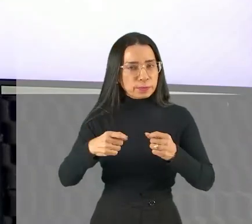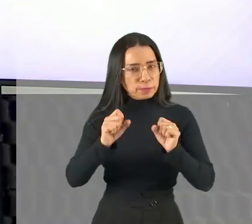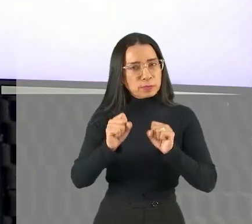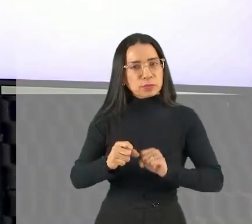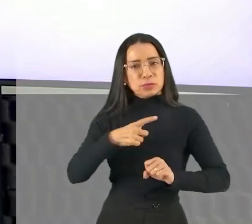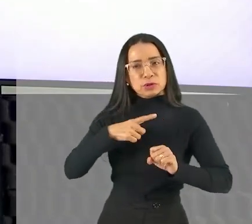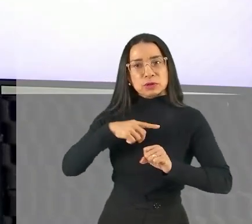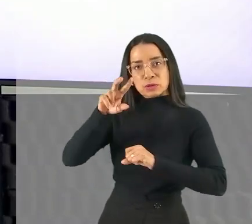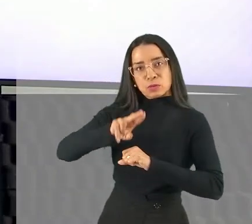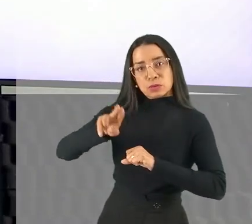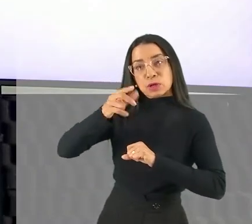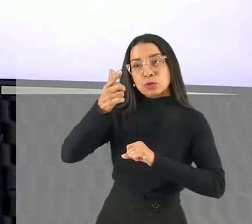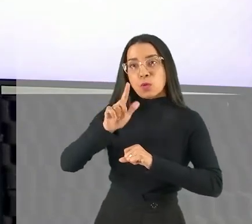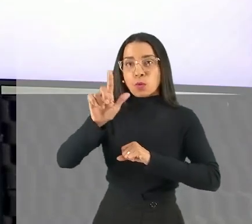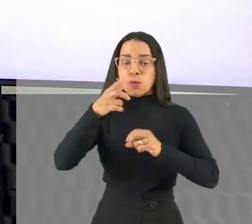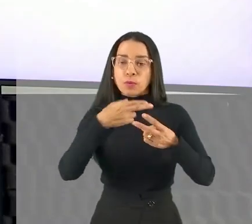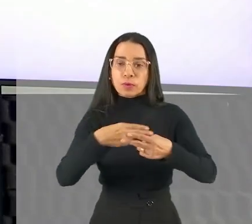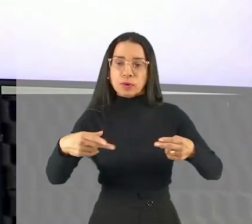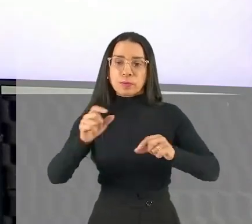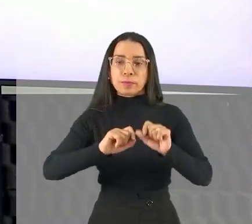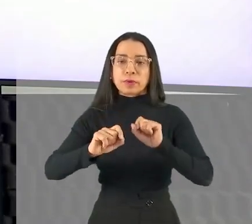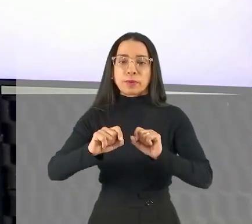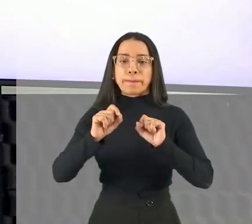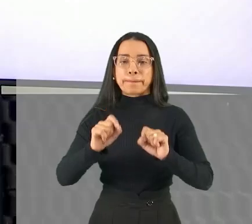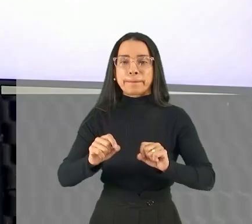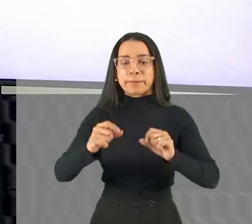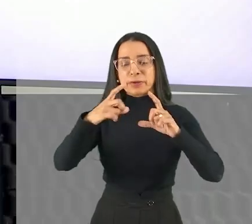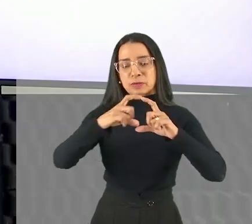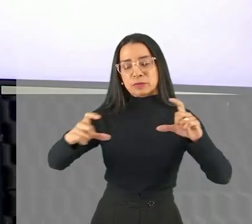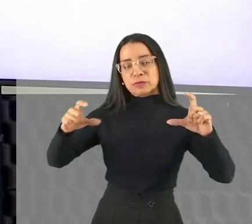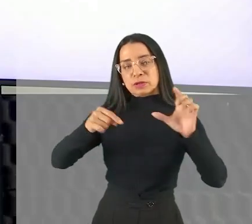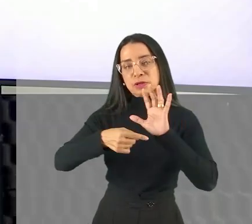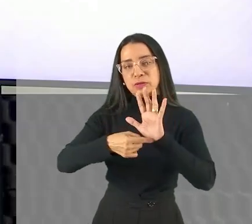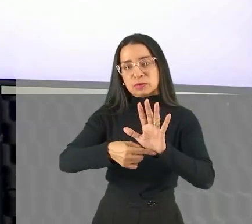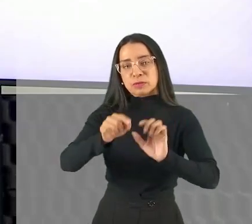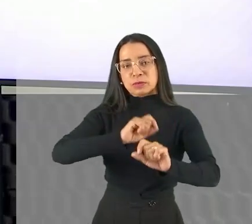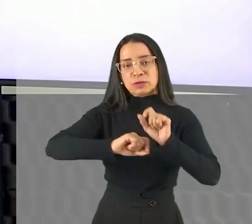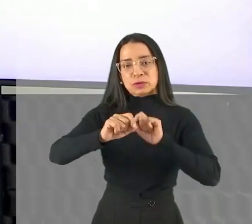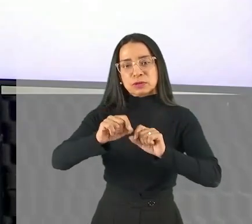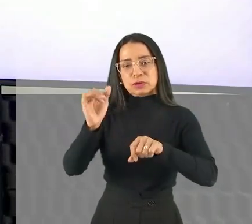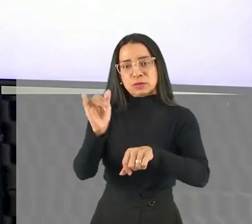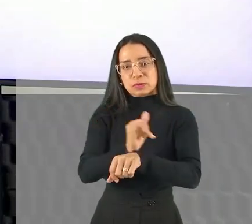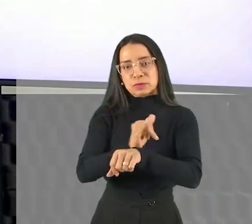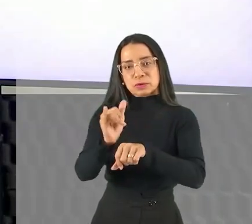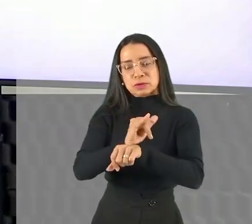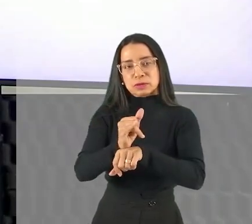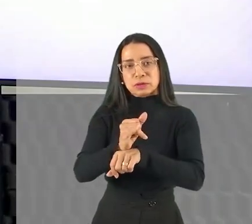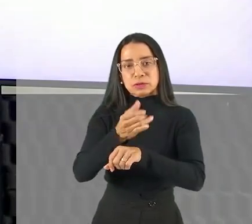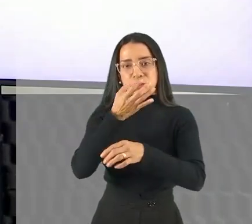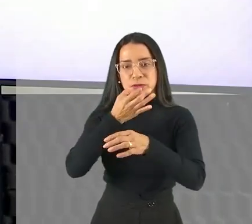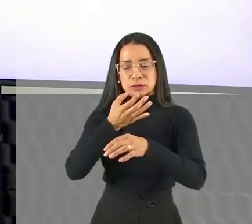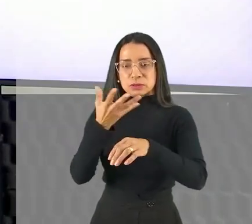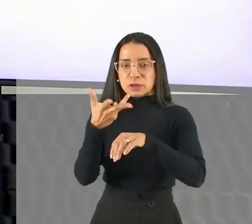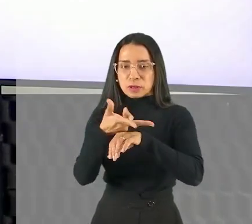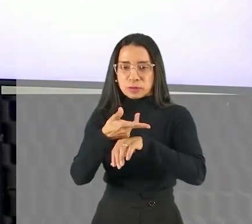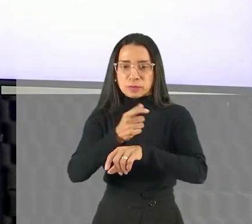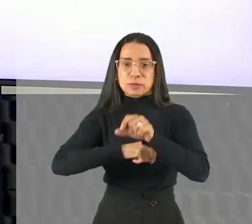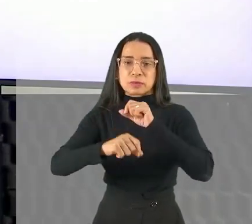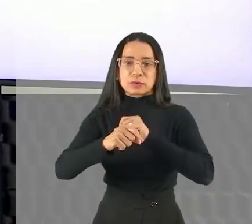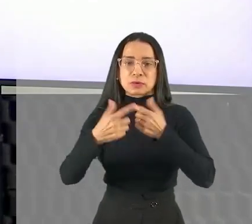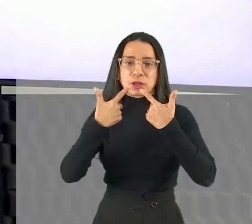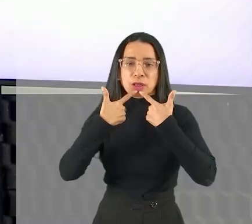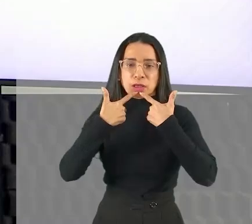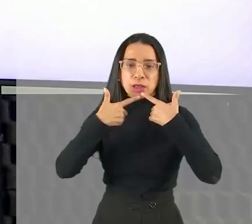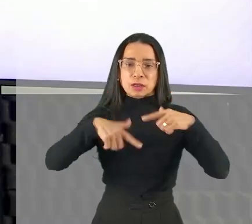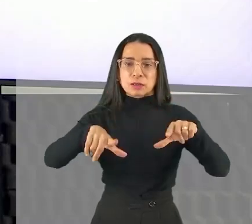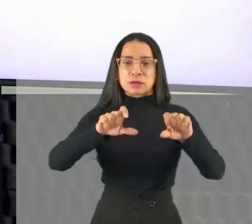o enunciado destaca que isso é uma estratégia argumentativa linguisticamente marcada. Então, quando ele fala linguisticamente, a gente